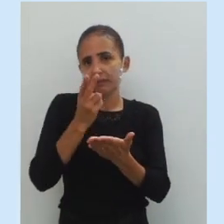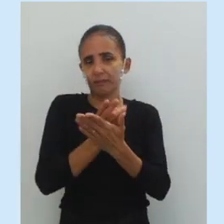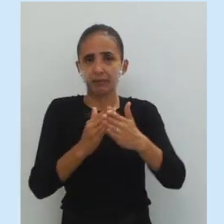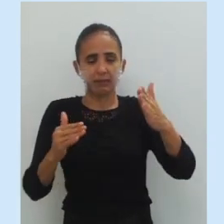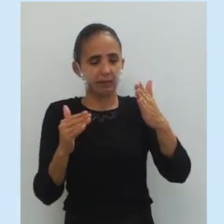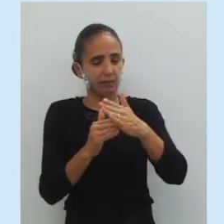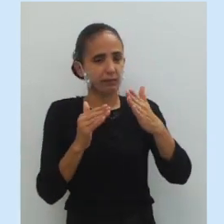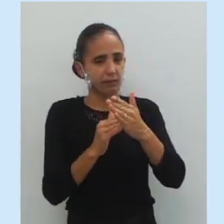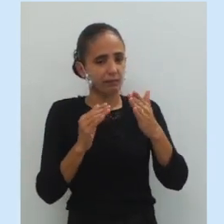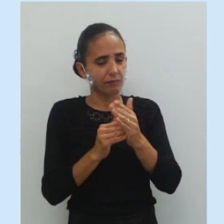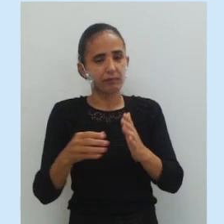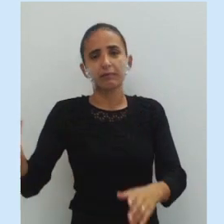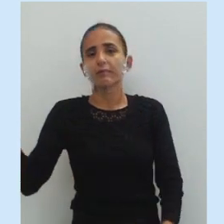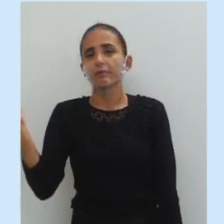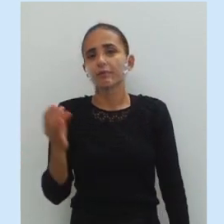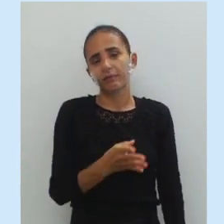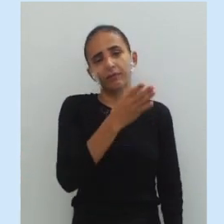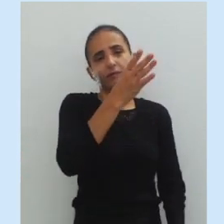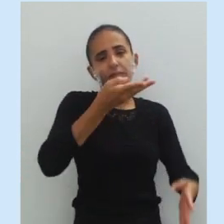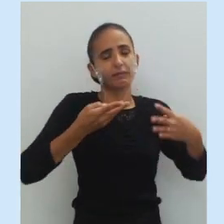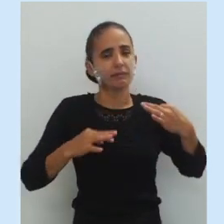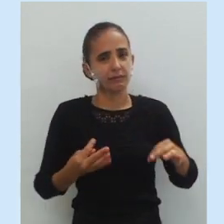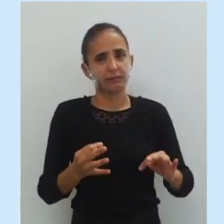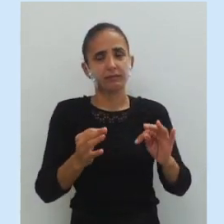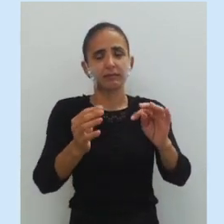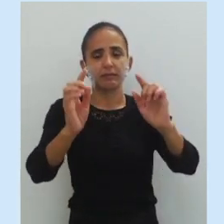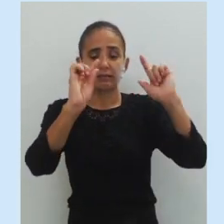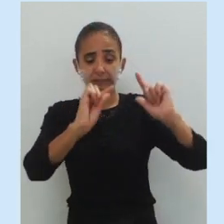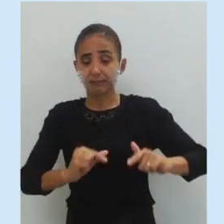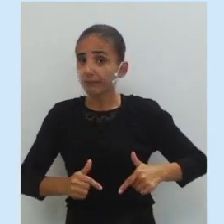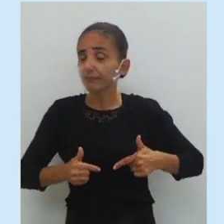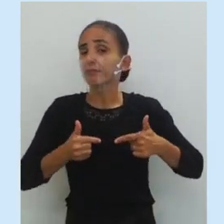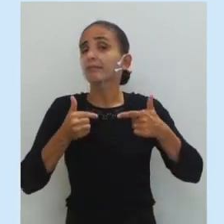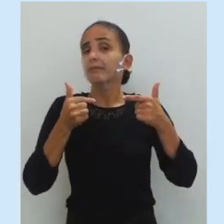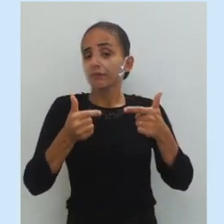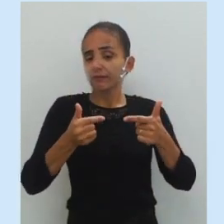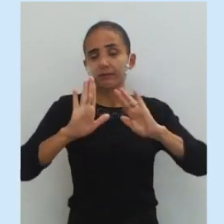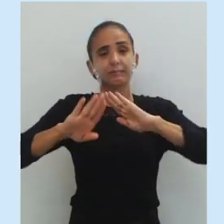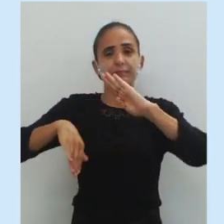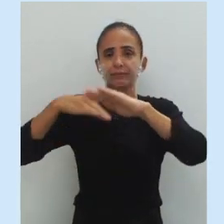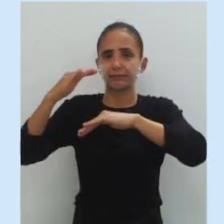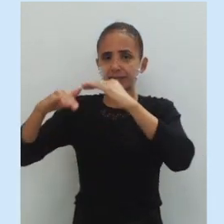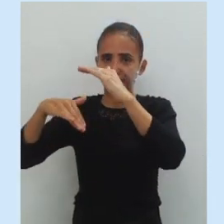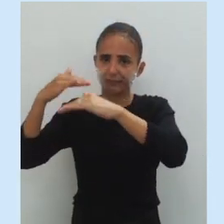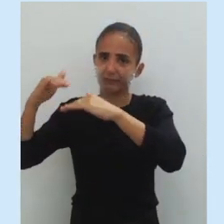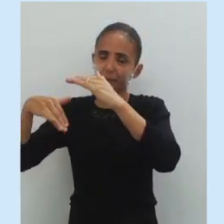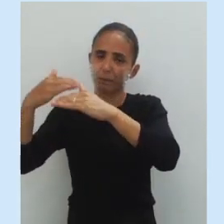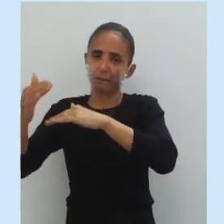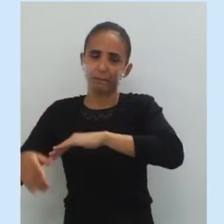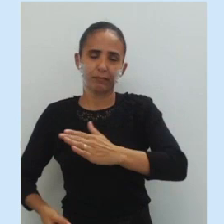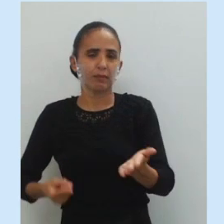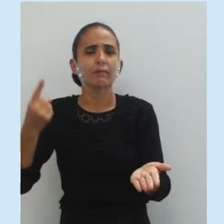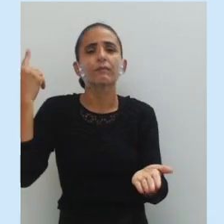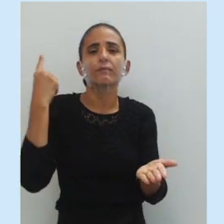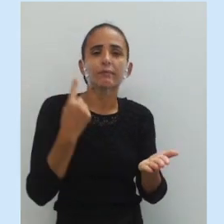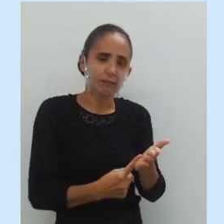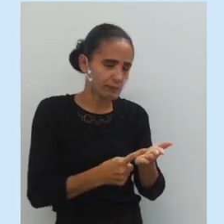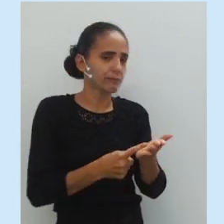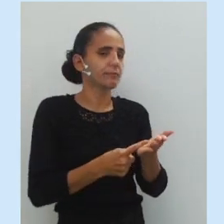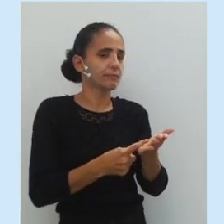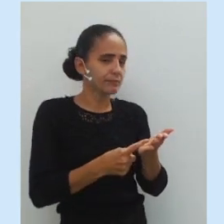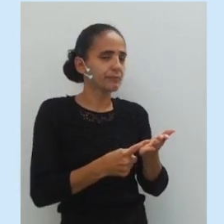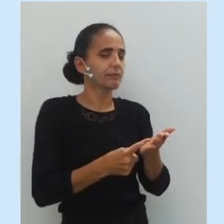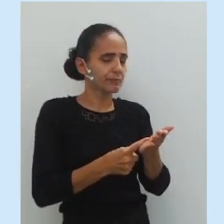da inovação, na realidade, é o desafio e o desenvolvimento do comprometimento